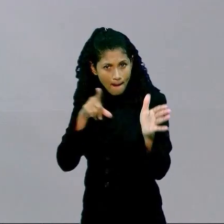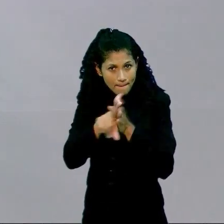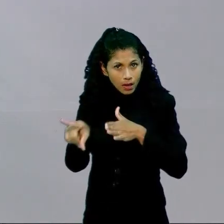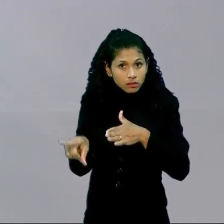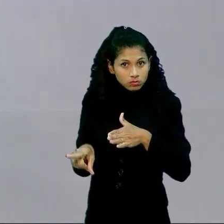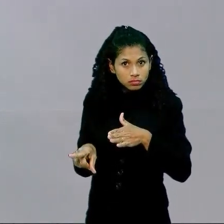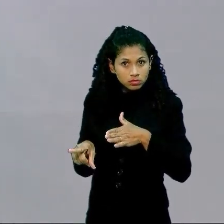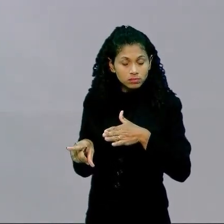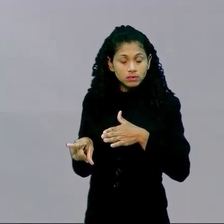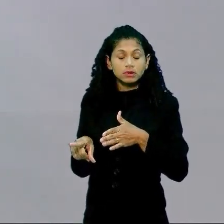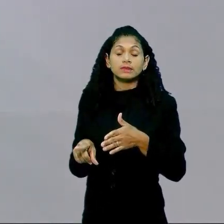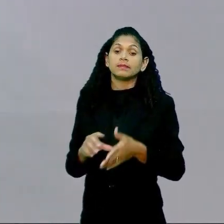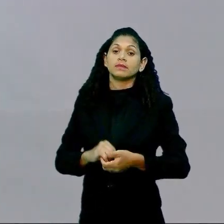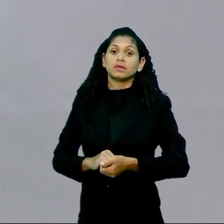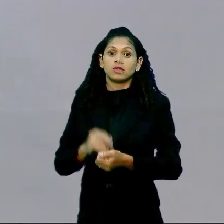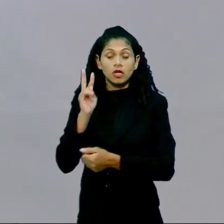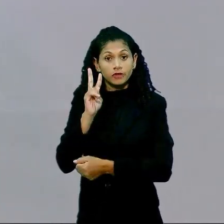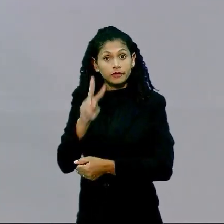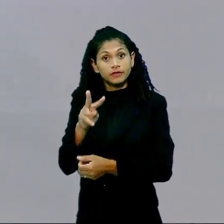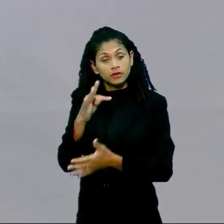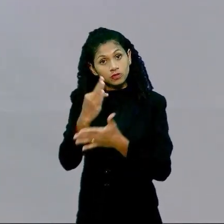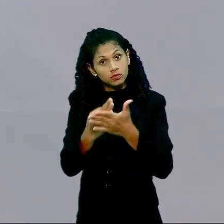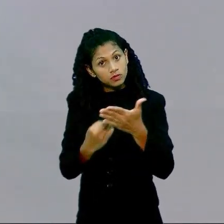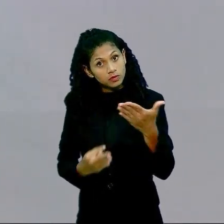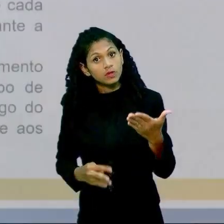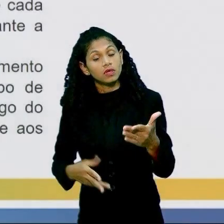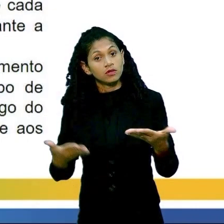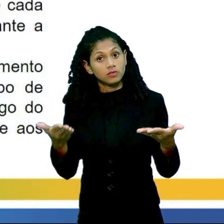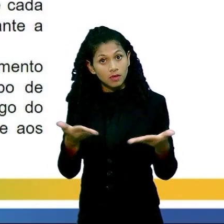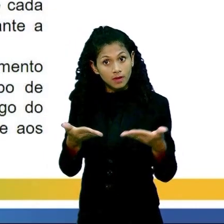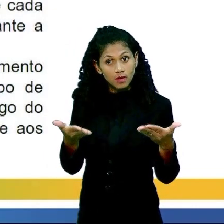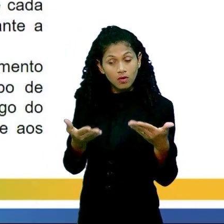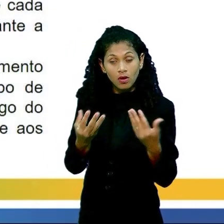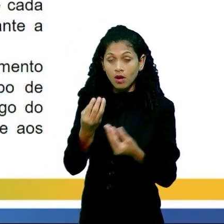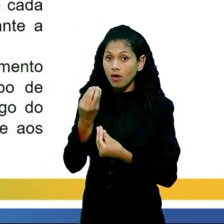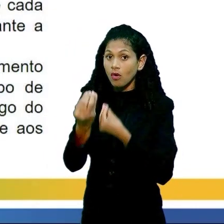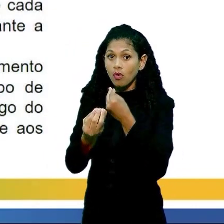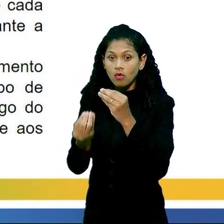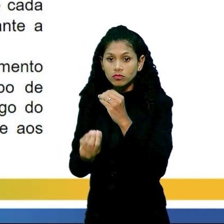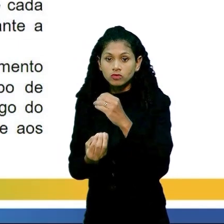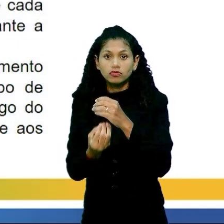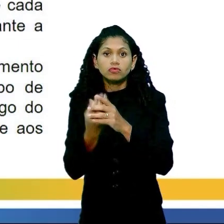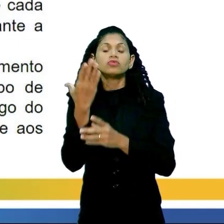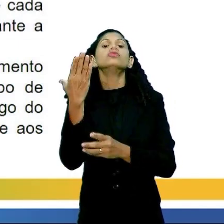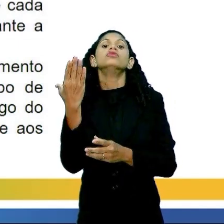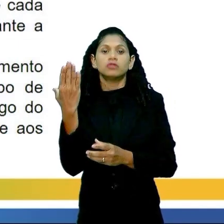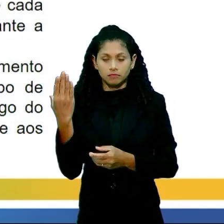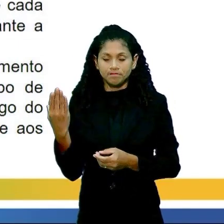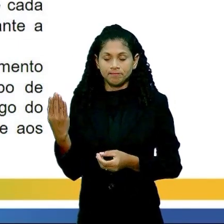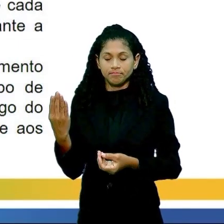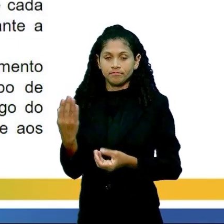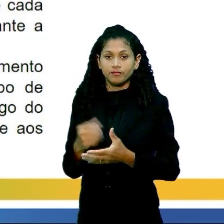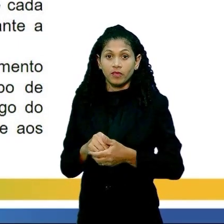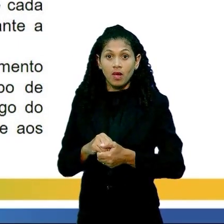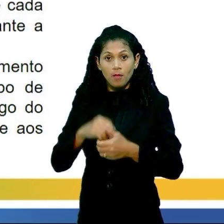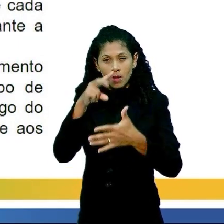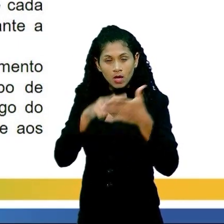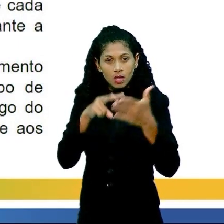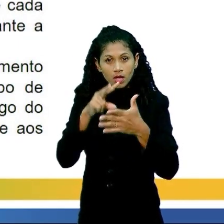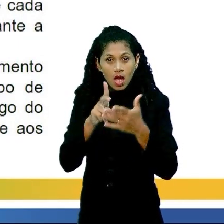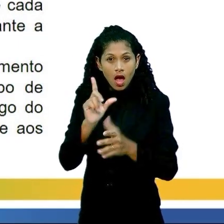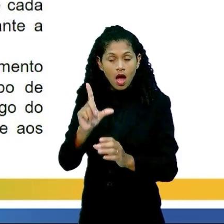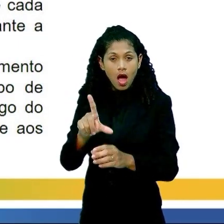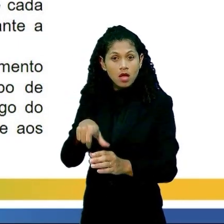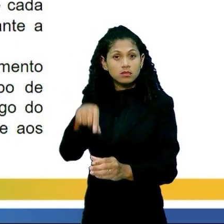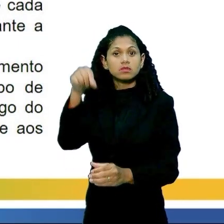onde veio. A gente viu no texto, a gente viu o comando dizendo de onde o texto informava, então vamos buscar nas alternativas algo que